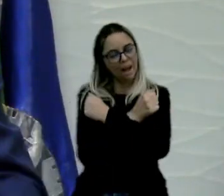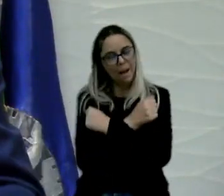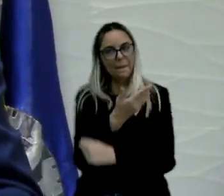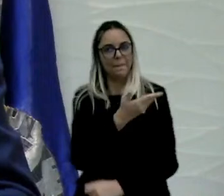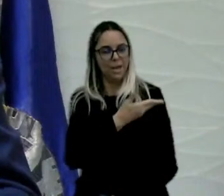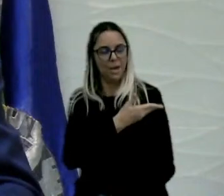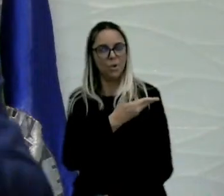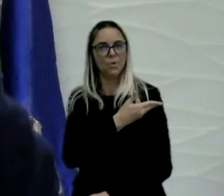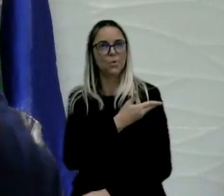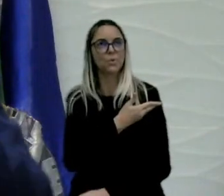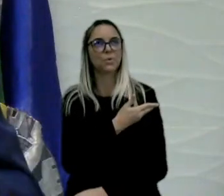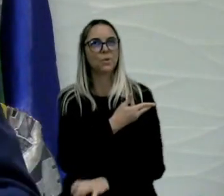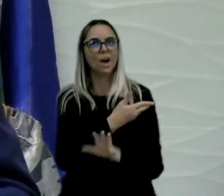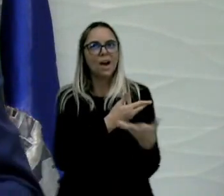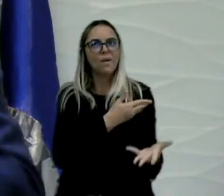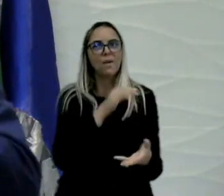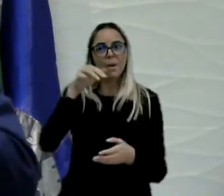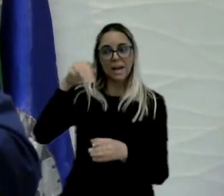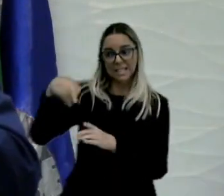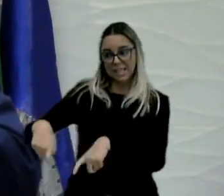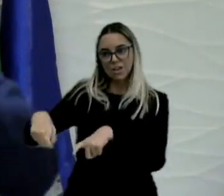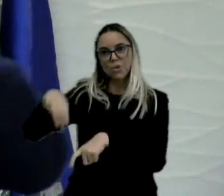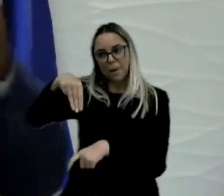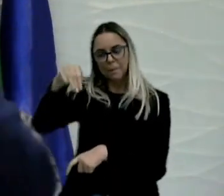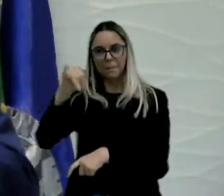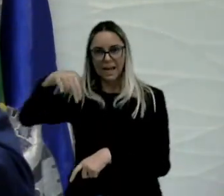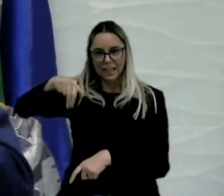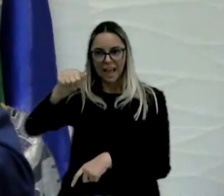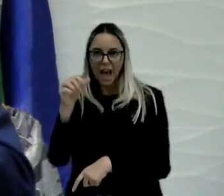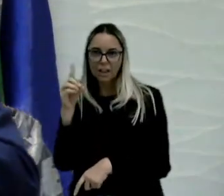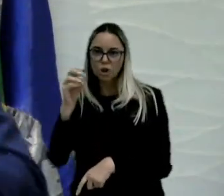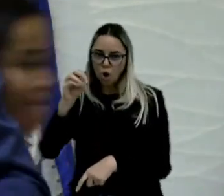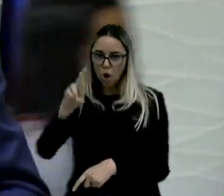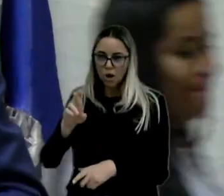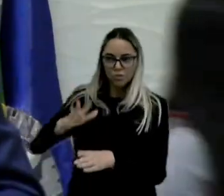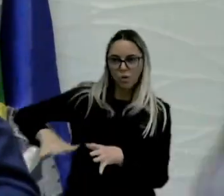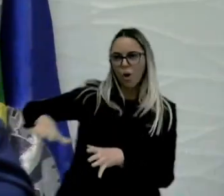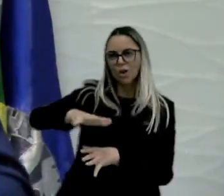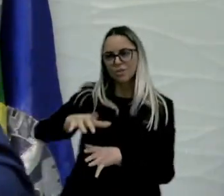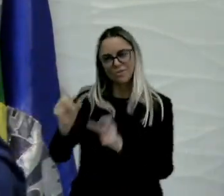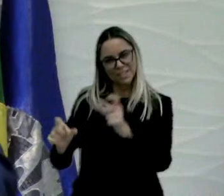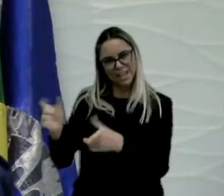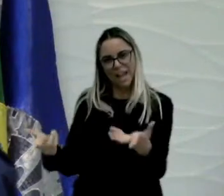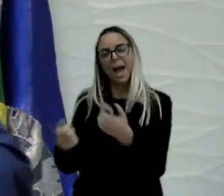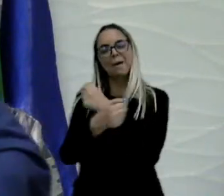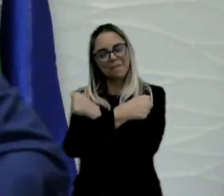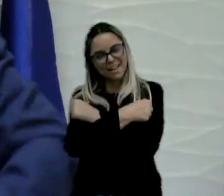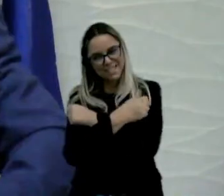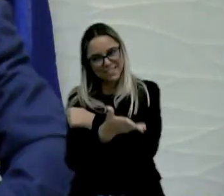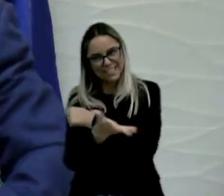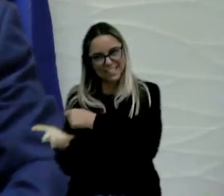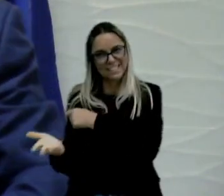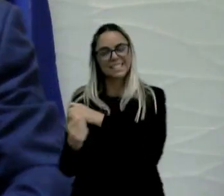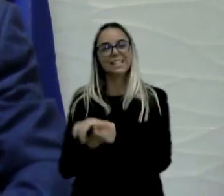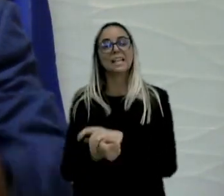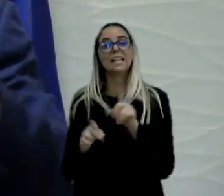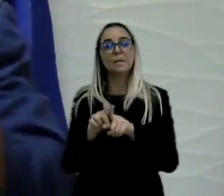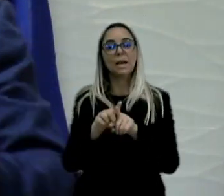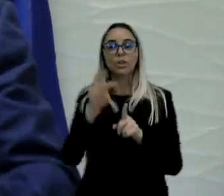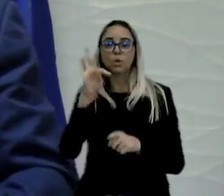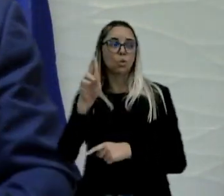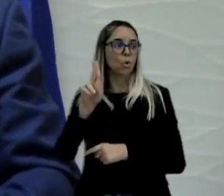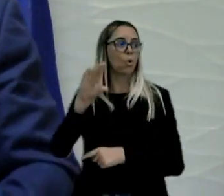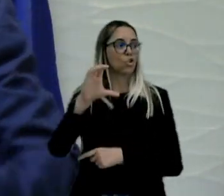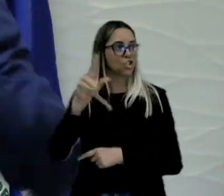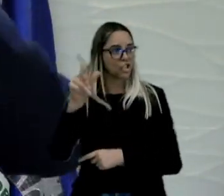do sítio minador para todos que moram aí no sítio minador quero mandar um forte abraço para Tucha lá